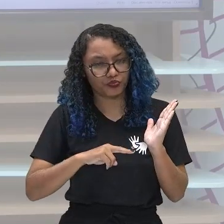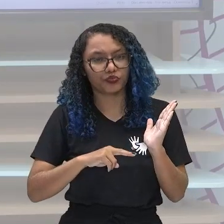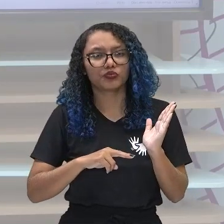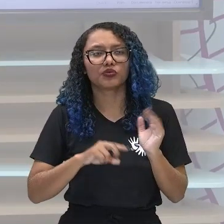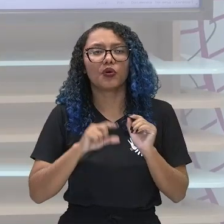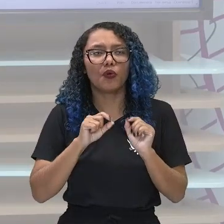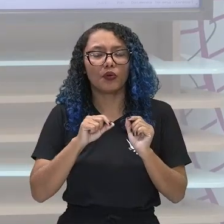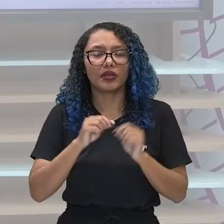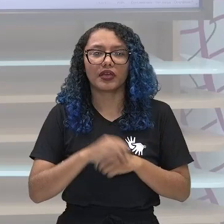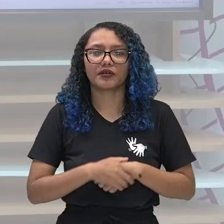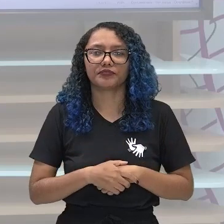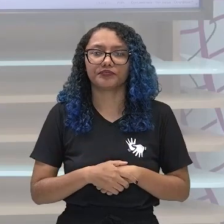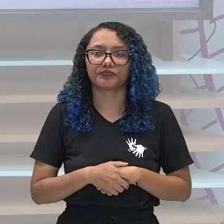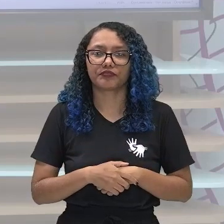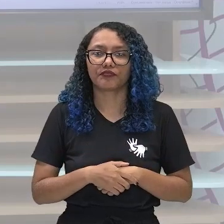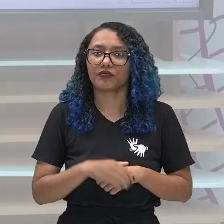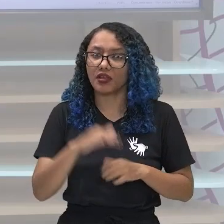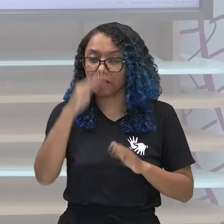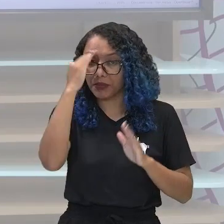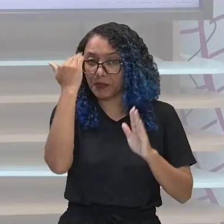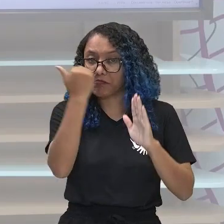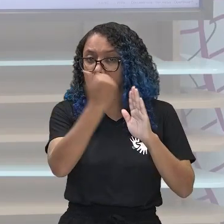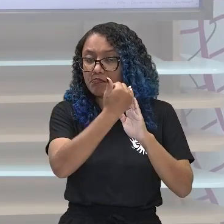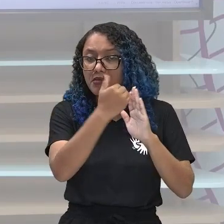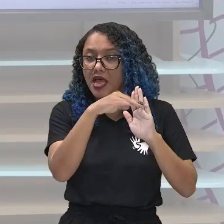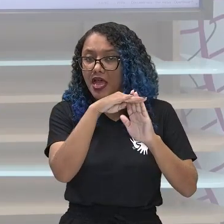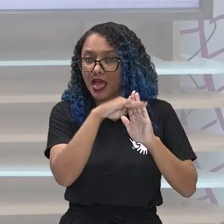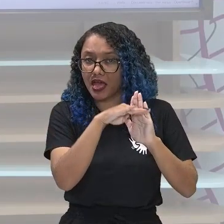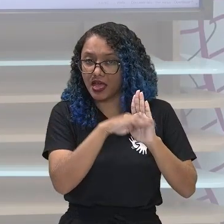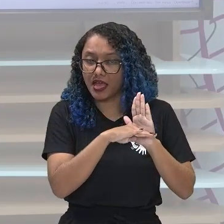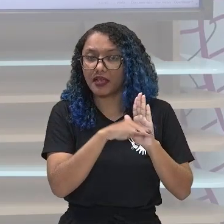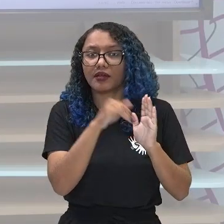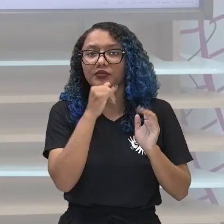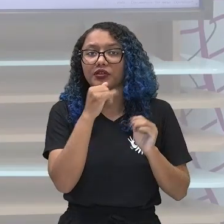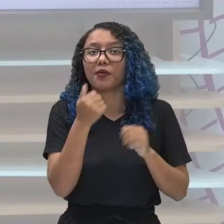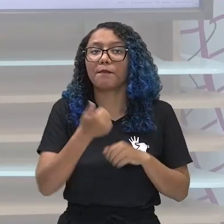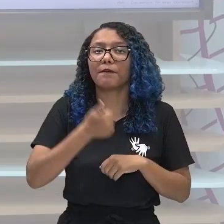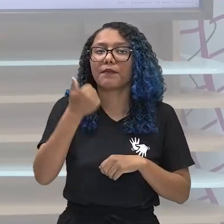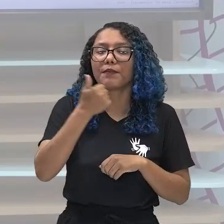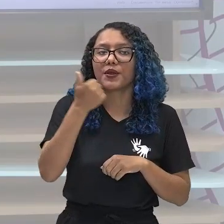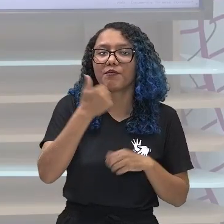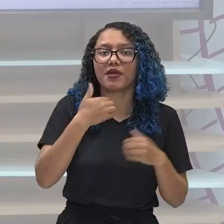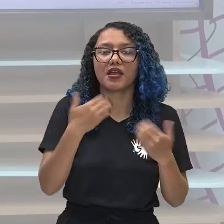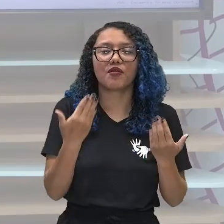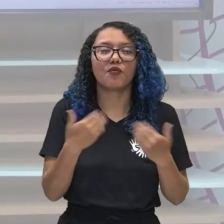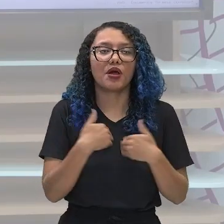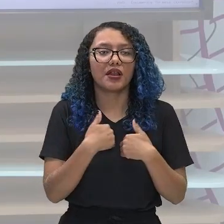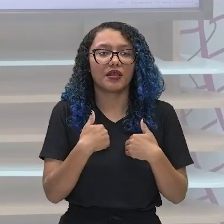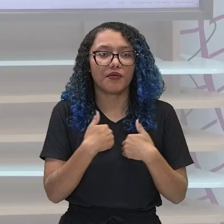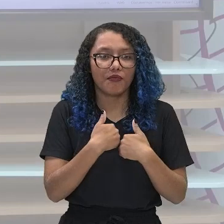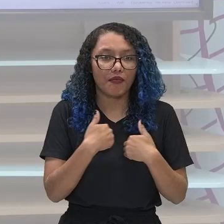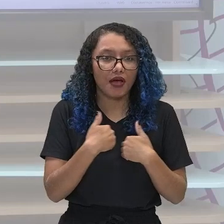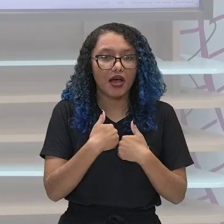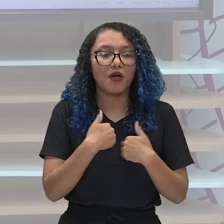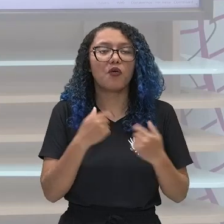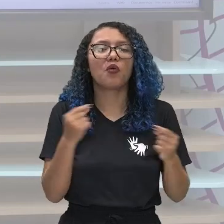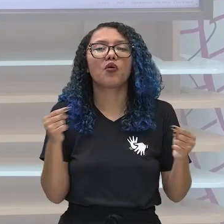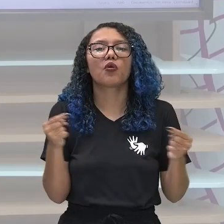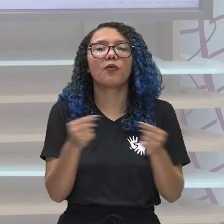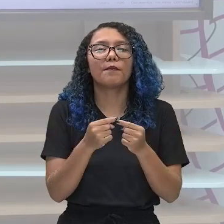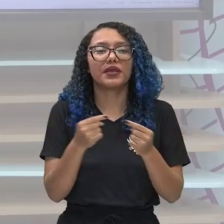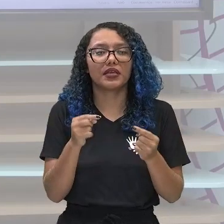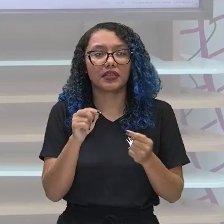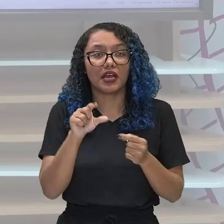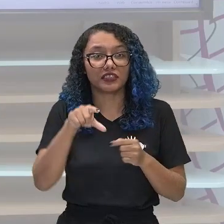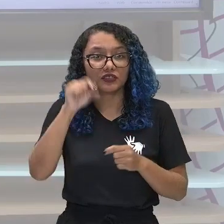lógica, certo? A primeira identificação você pode levar para a variável